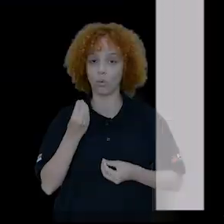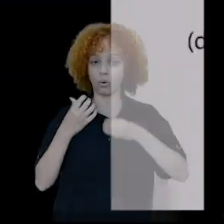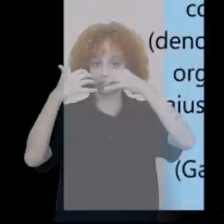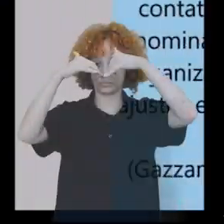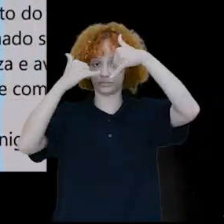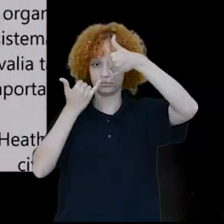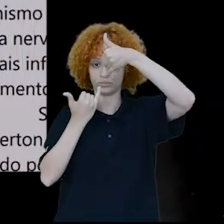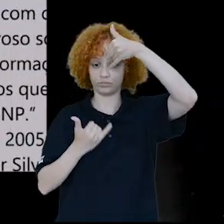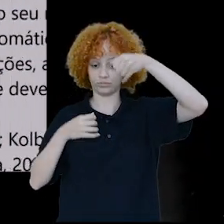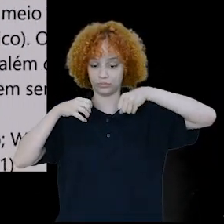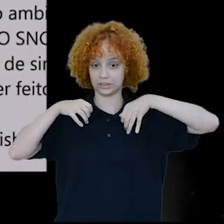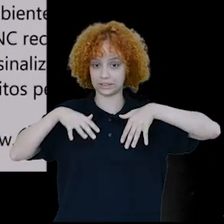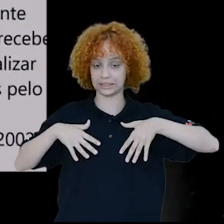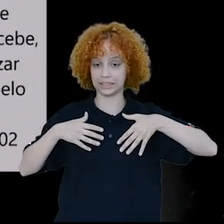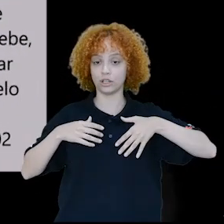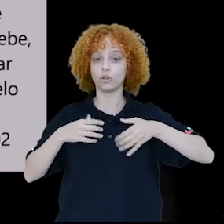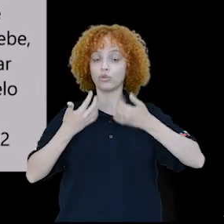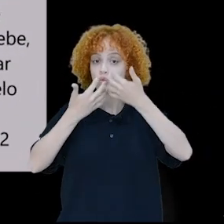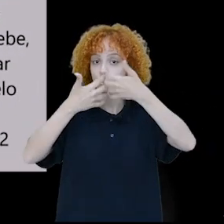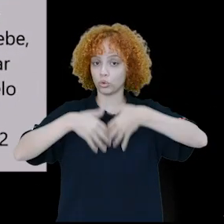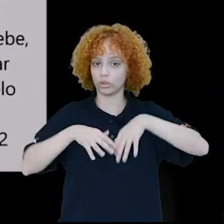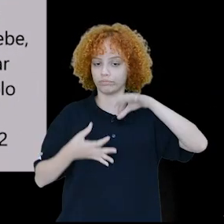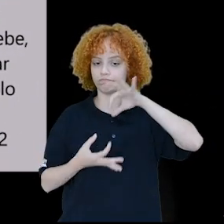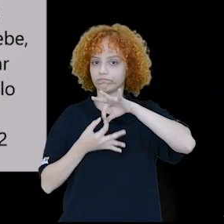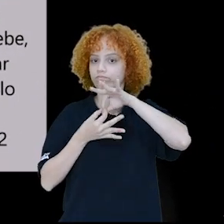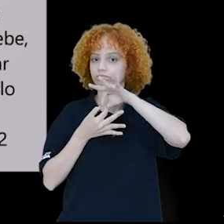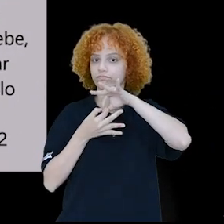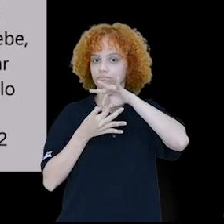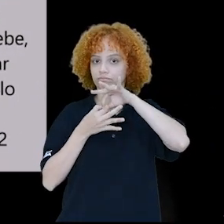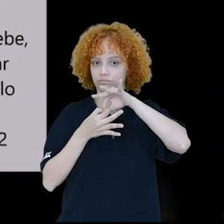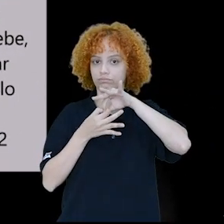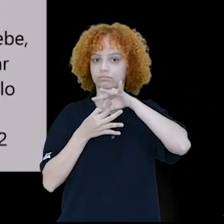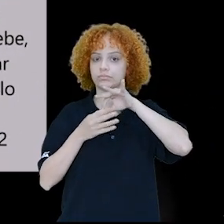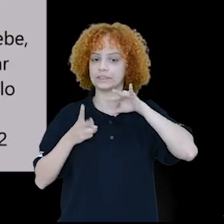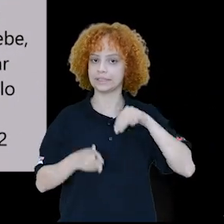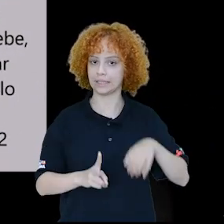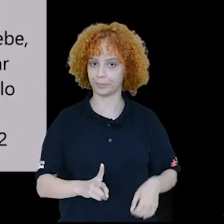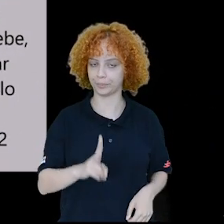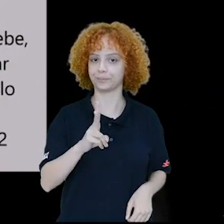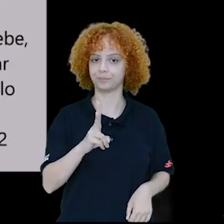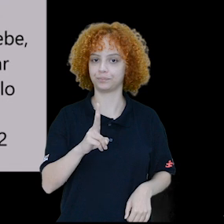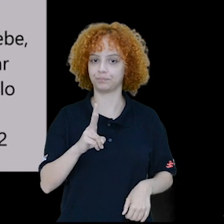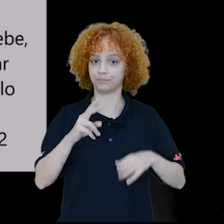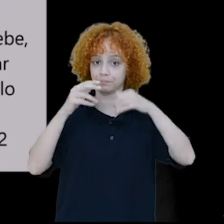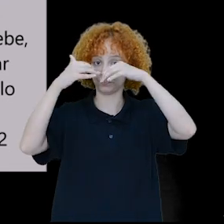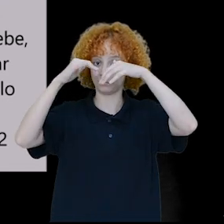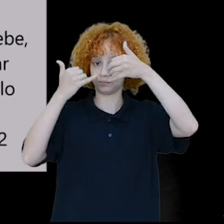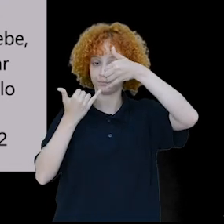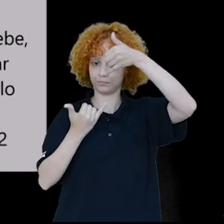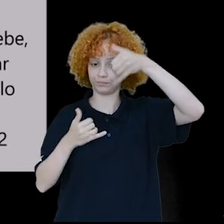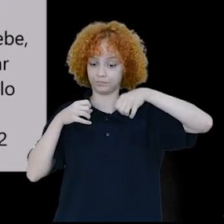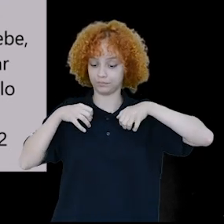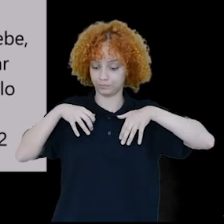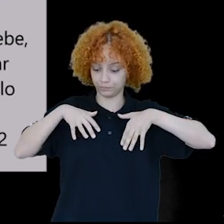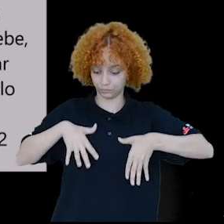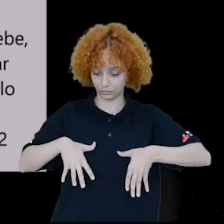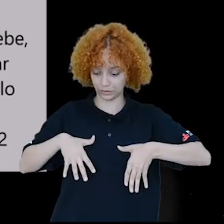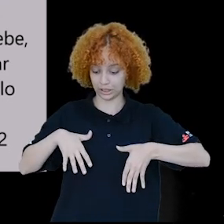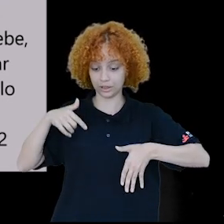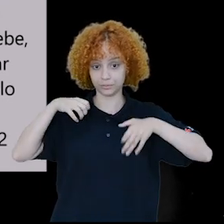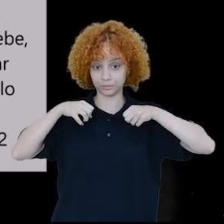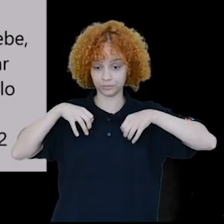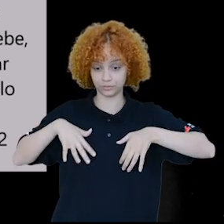Os dois sistemas funcionam de forma integrada e interdependente. O sistema nervoso